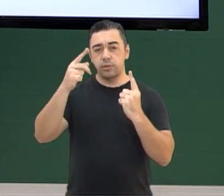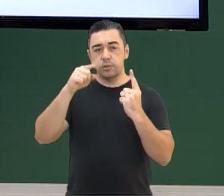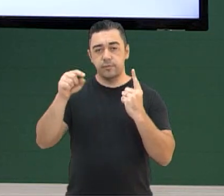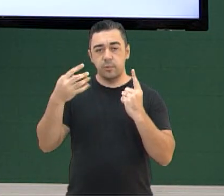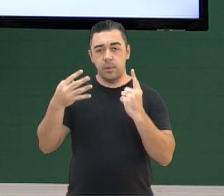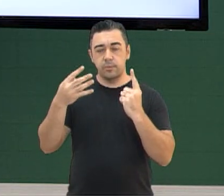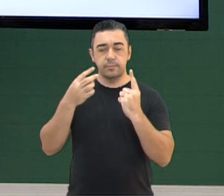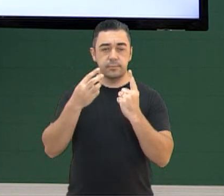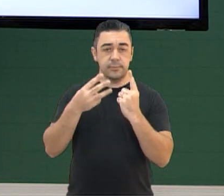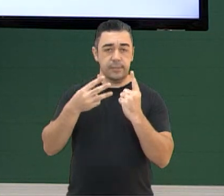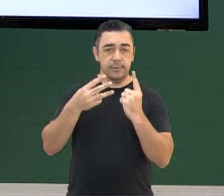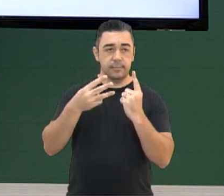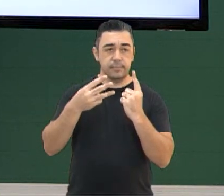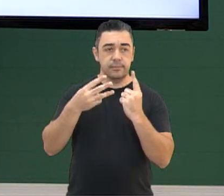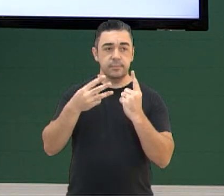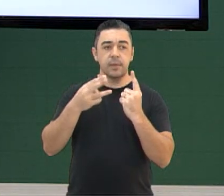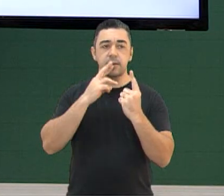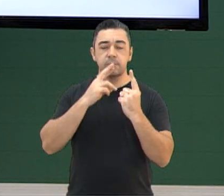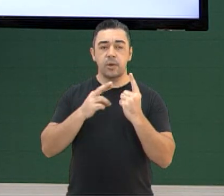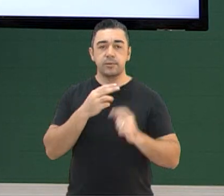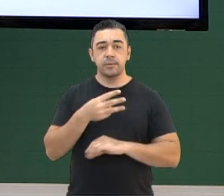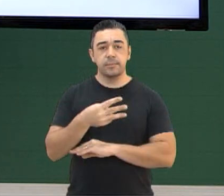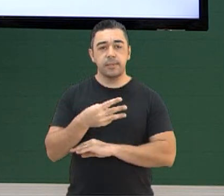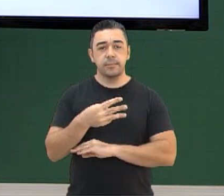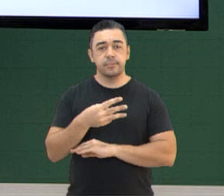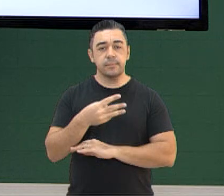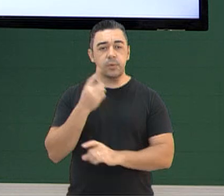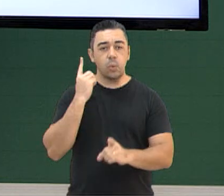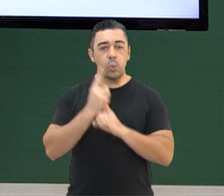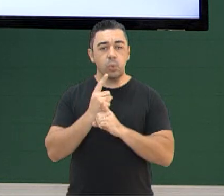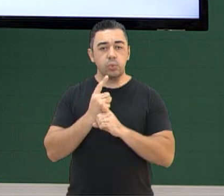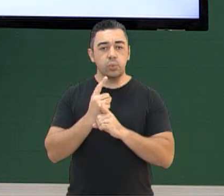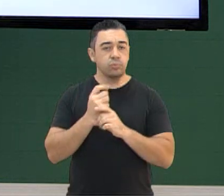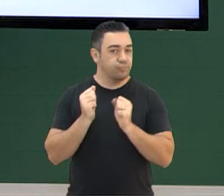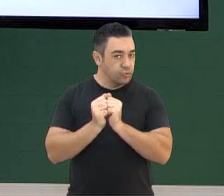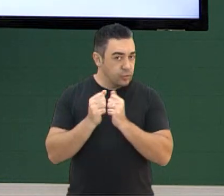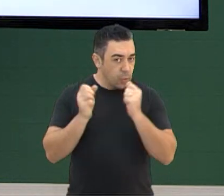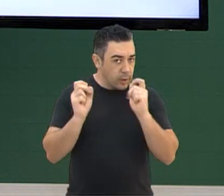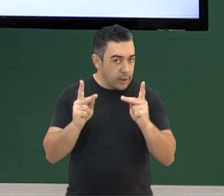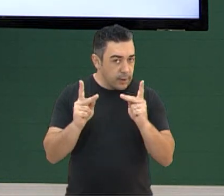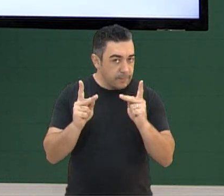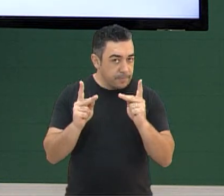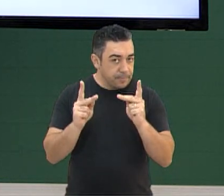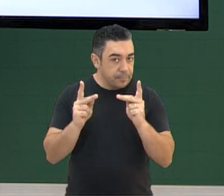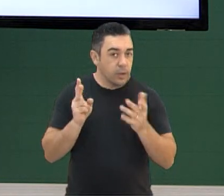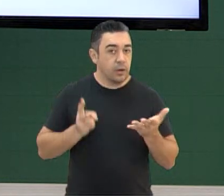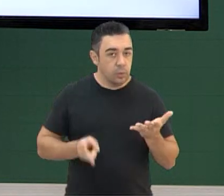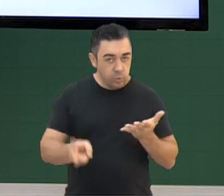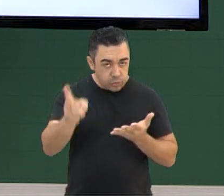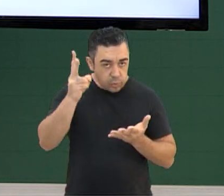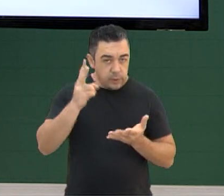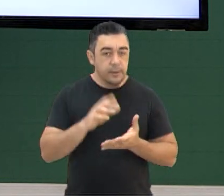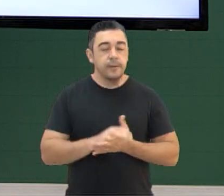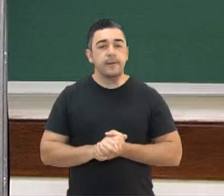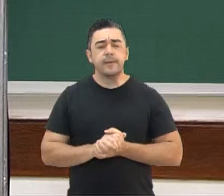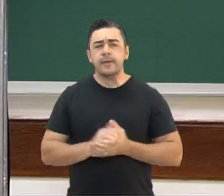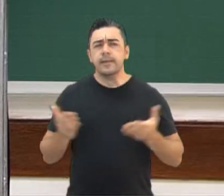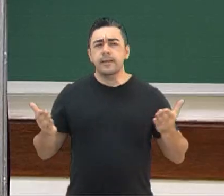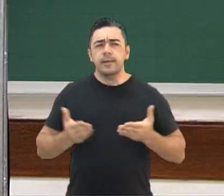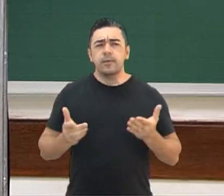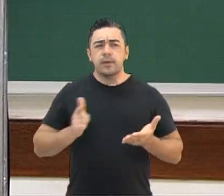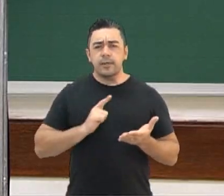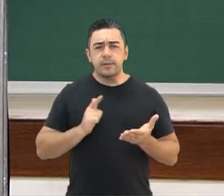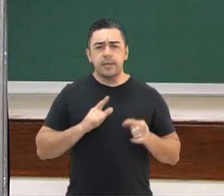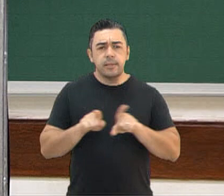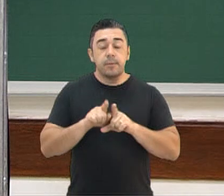3. 1 vezes 3, 3. Então, fechamos essa atividade 1. Tudo bem, pessoal? Então, dando continuidade, agora nós vamos falar